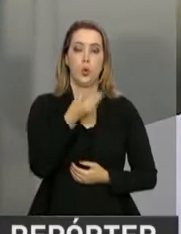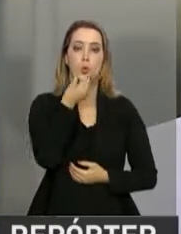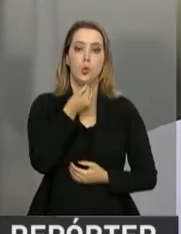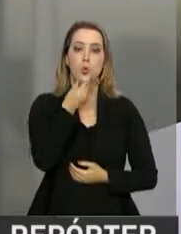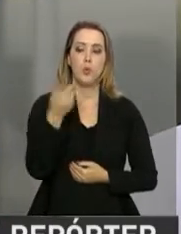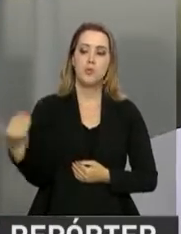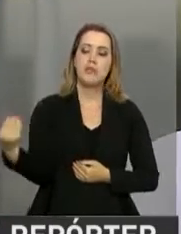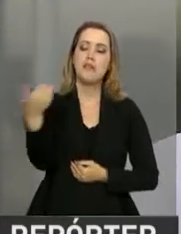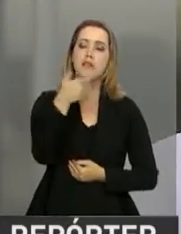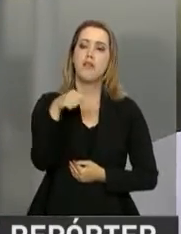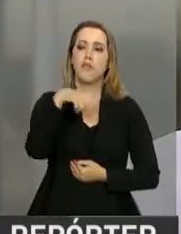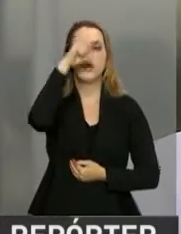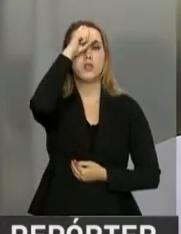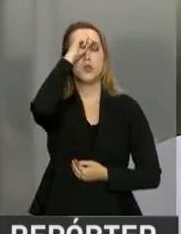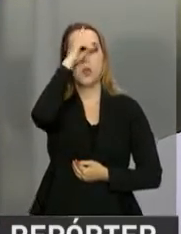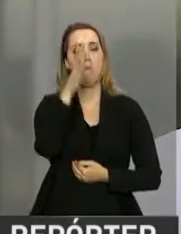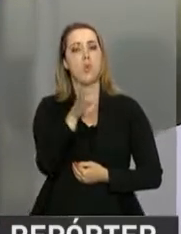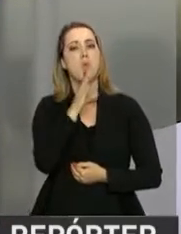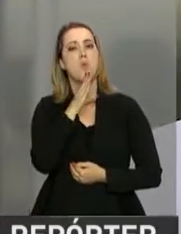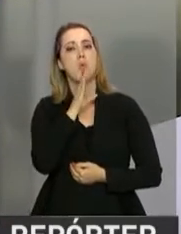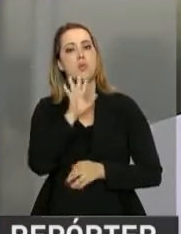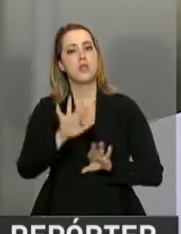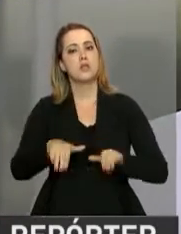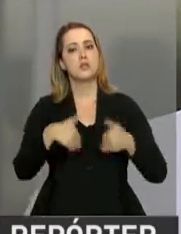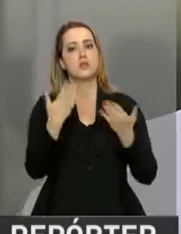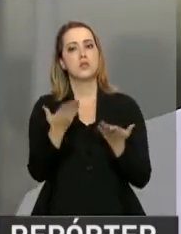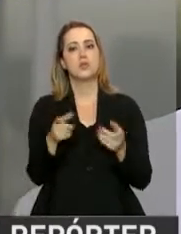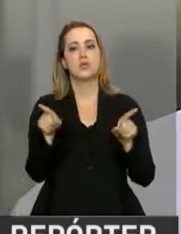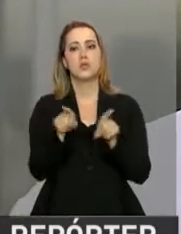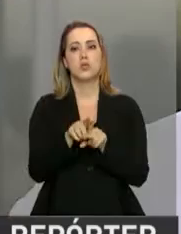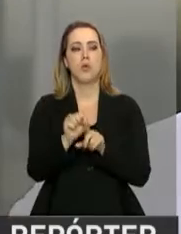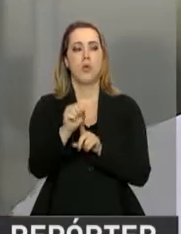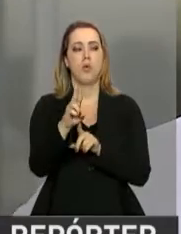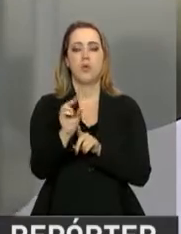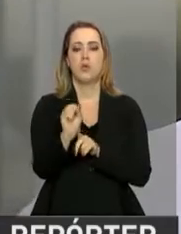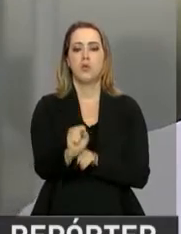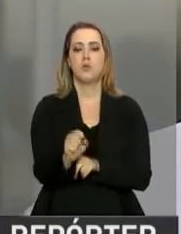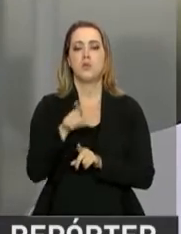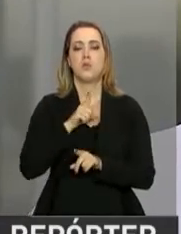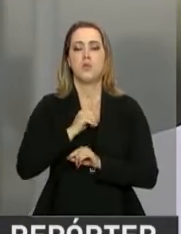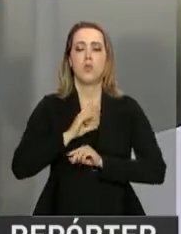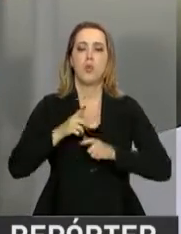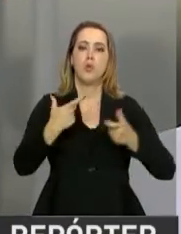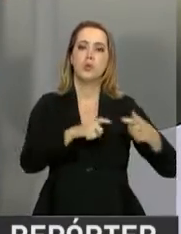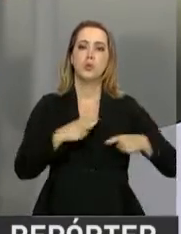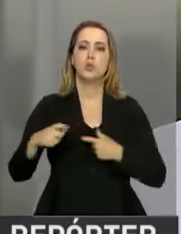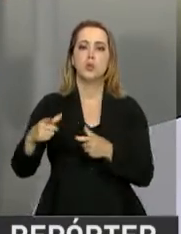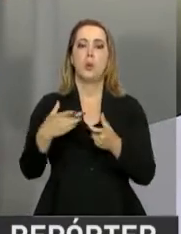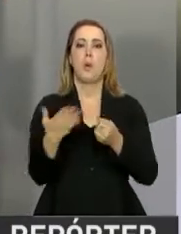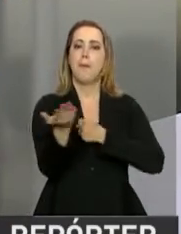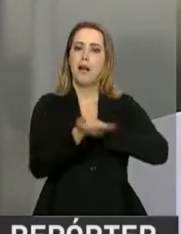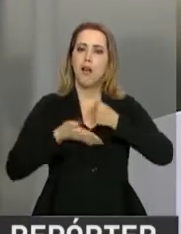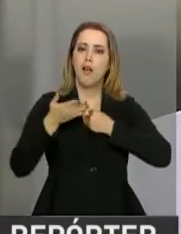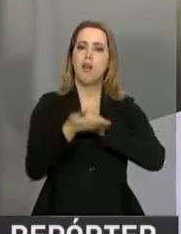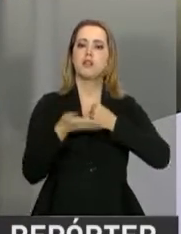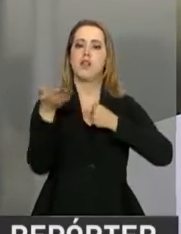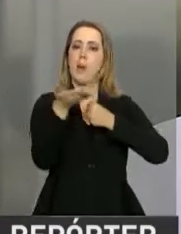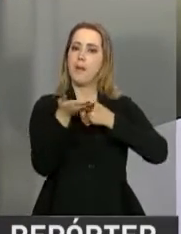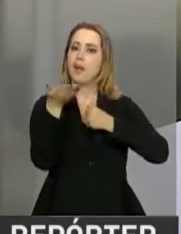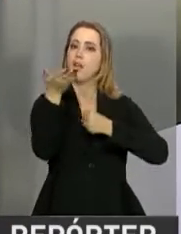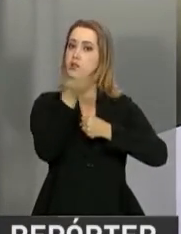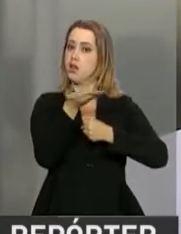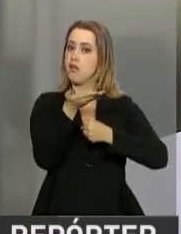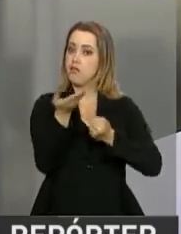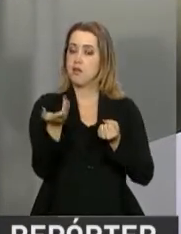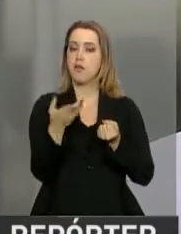unidade de saúde, ele reconheça qual é a rede de cobertura que ele possui no SUS, né? Seja ela na unidade básica, na média alta